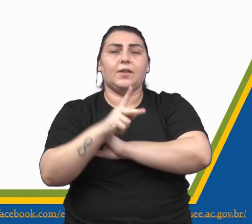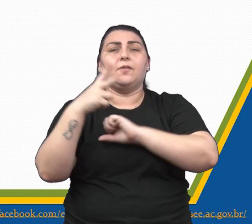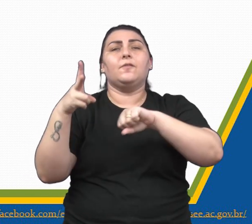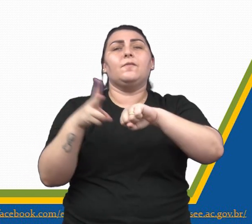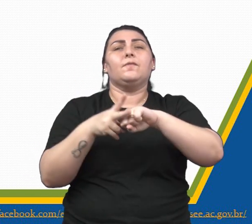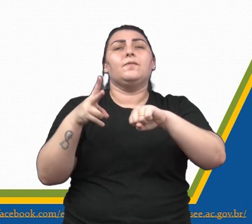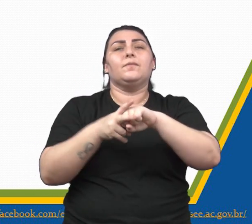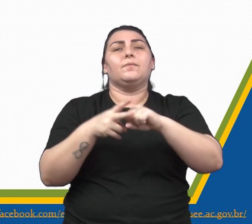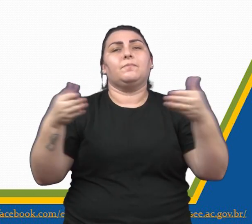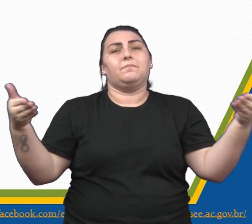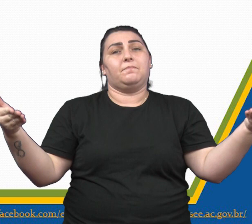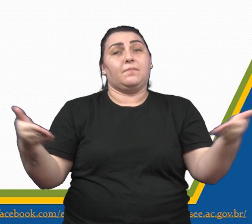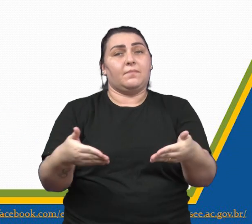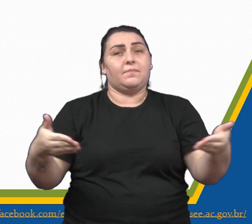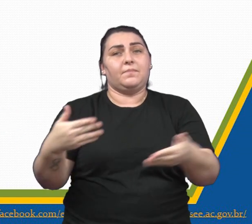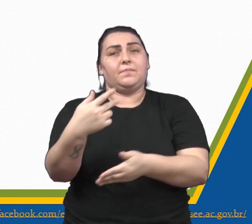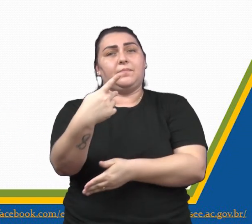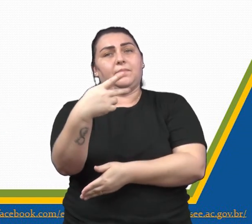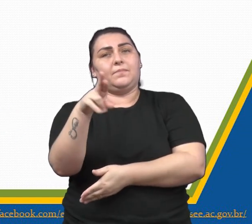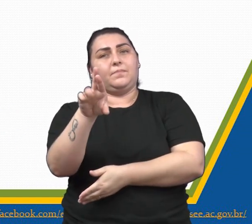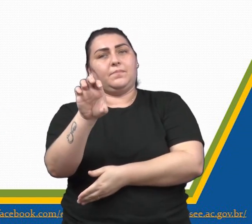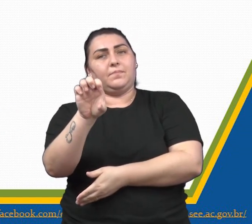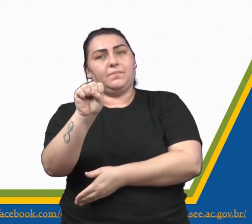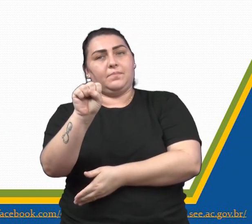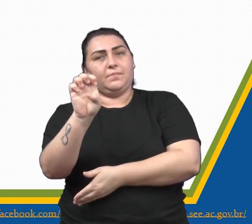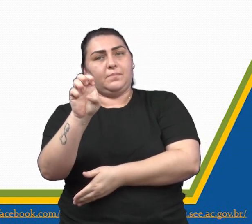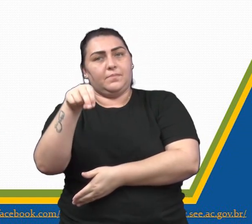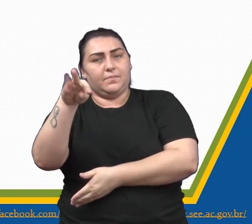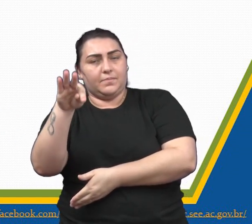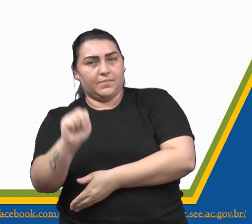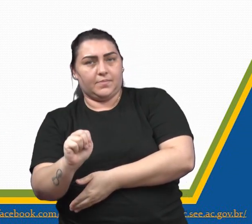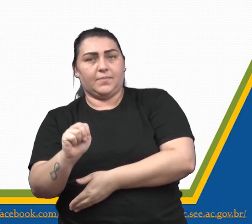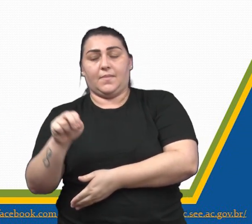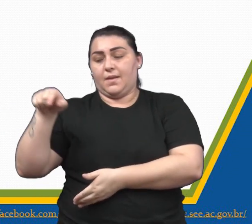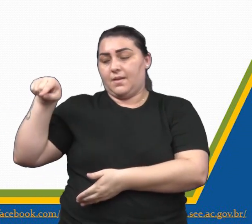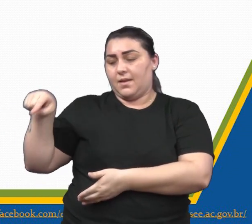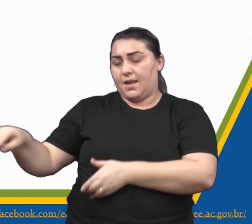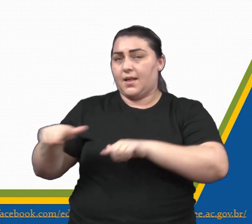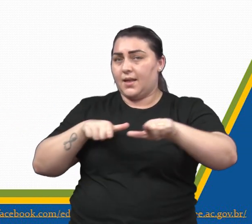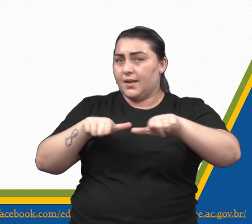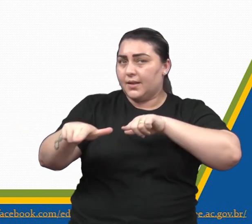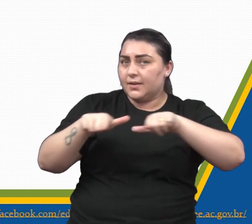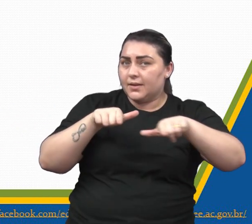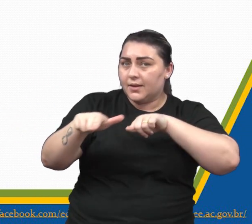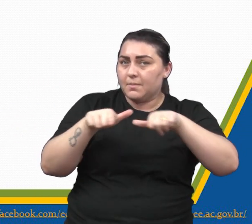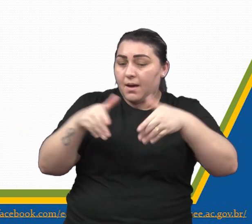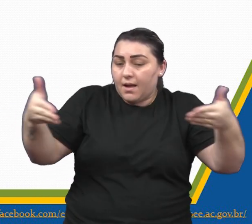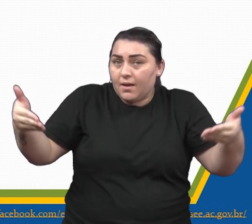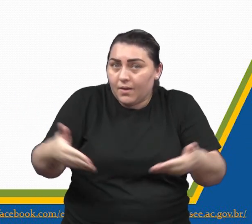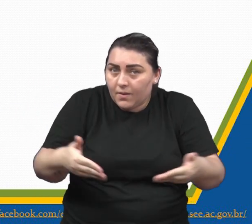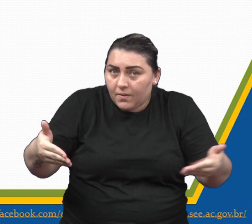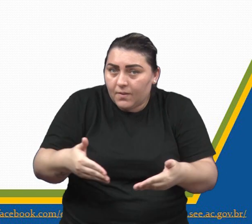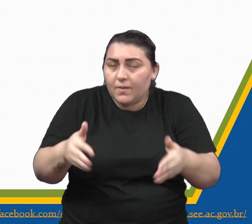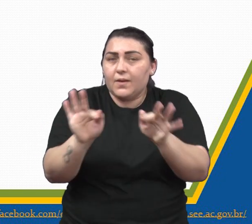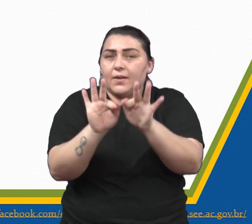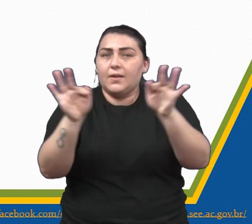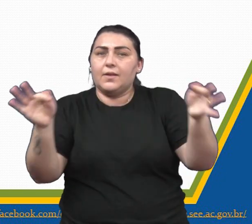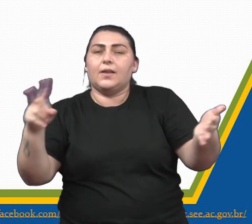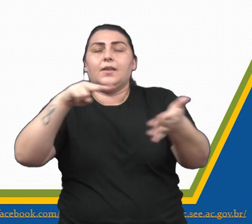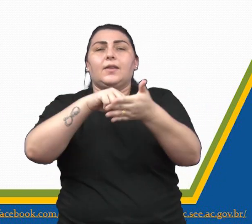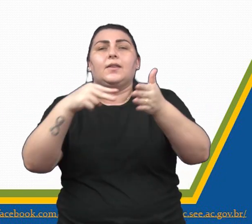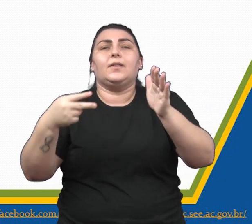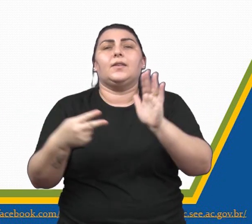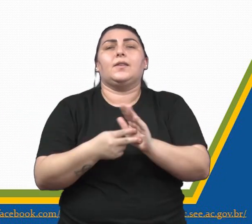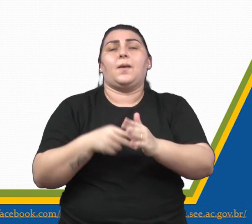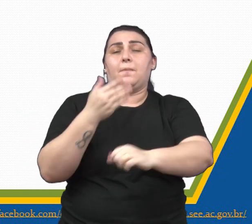está no presente. Por exemplo, Ana trabalha muito. Nessa frase, significa que